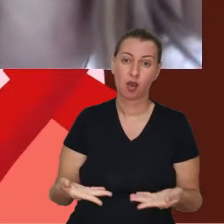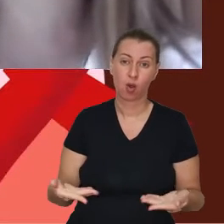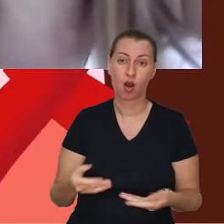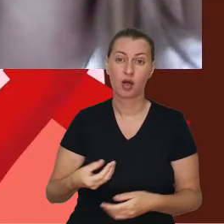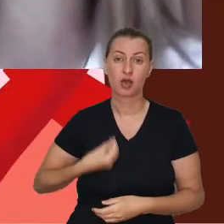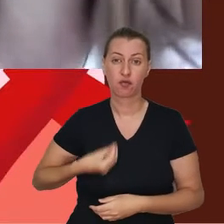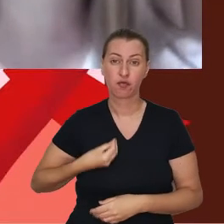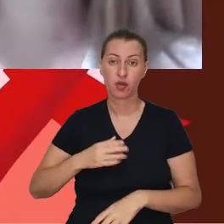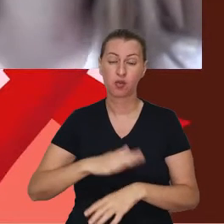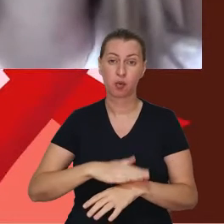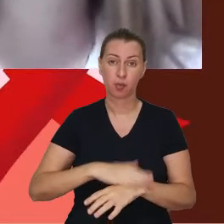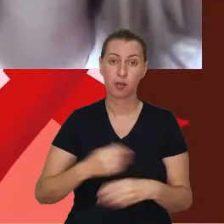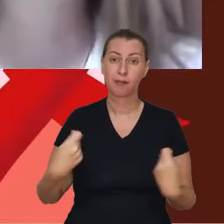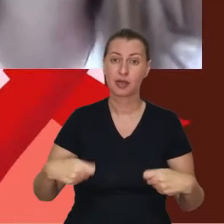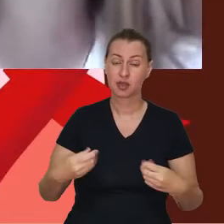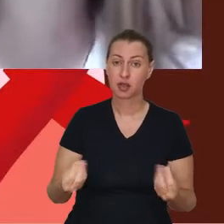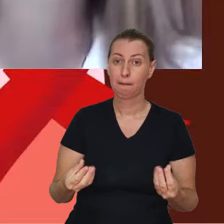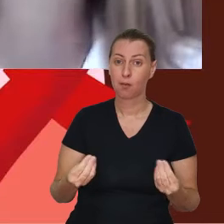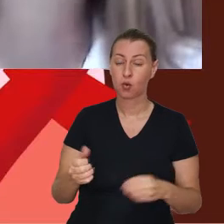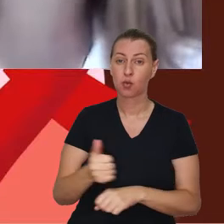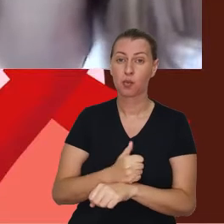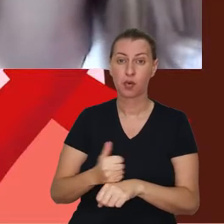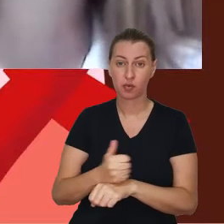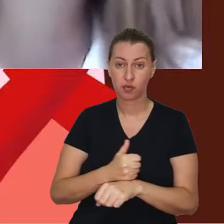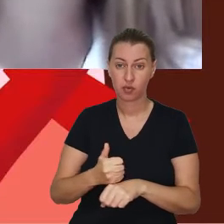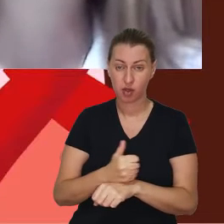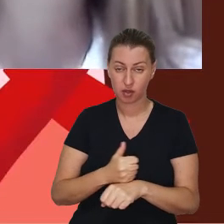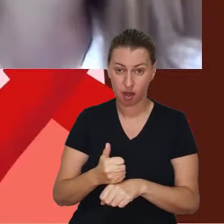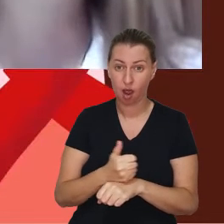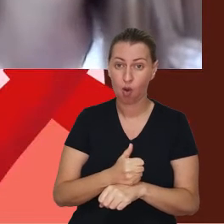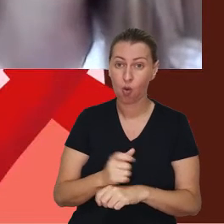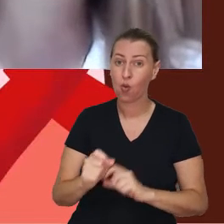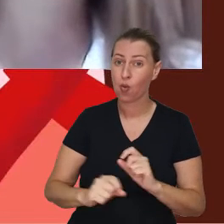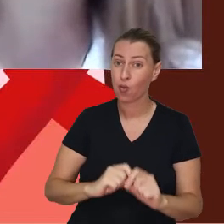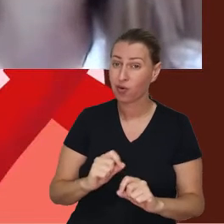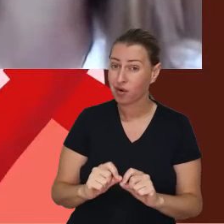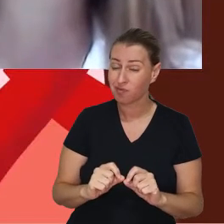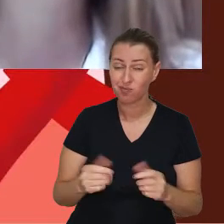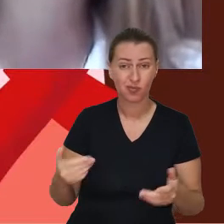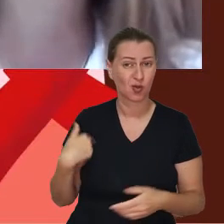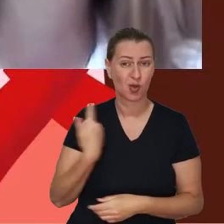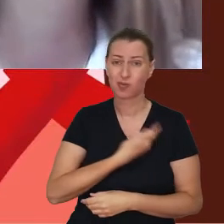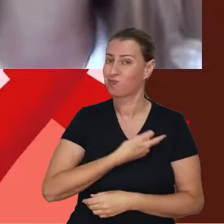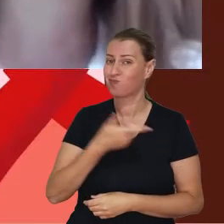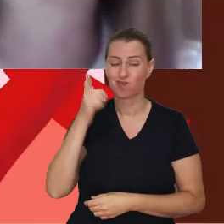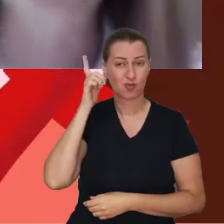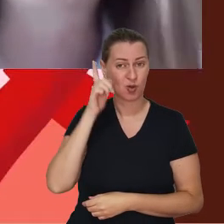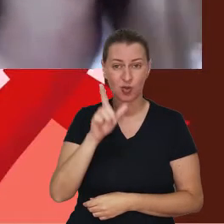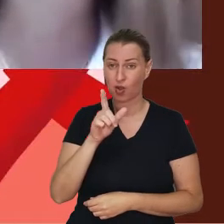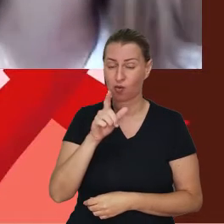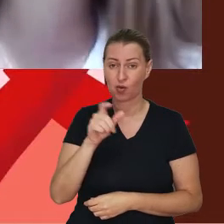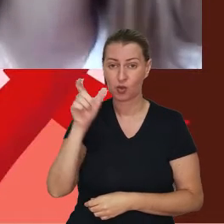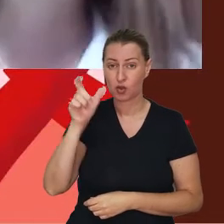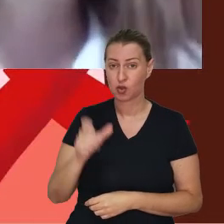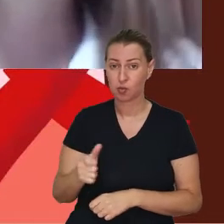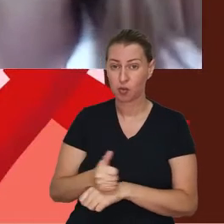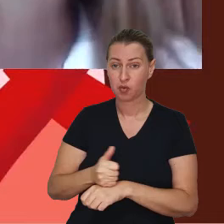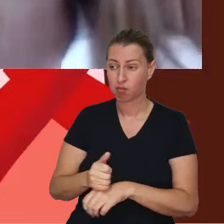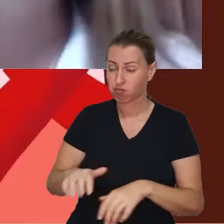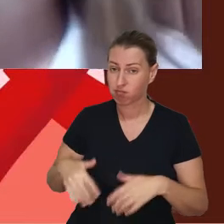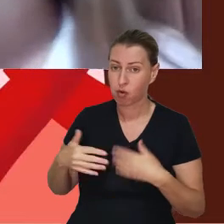tem exigido muito dos profissionais da ponta, e aí a gente não está conseguindo essa mobilização,